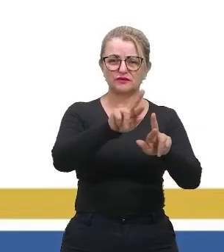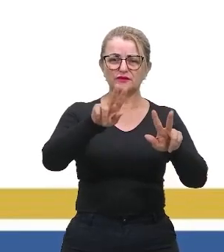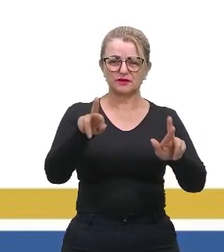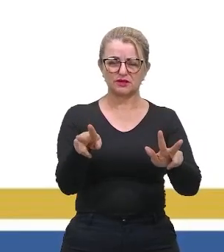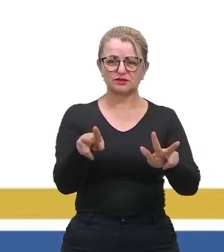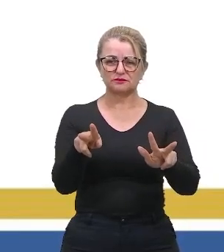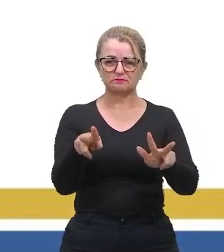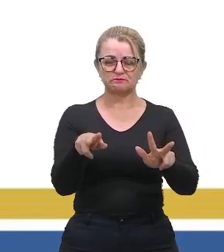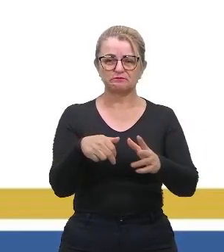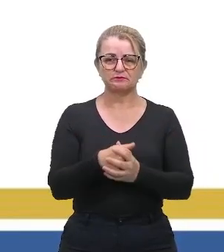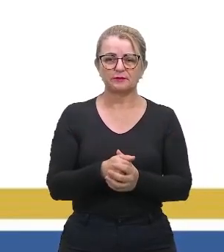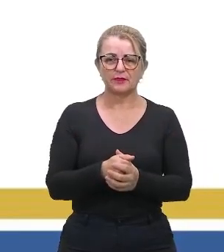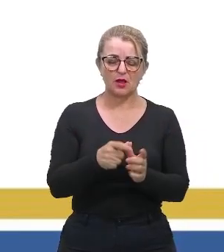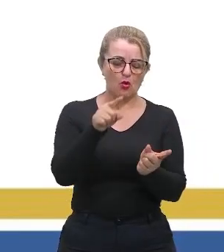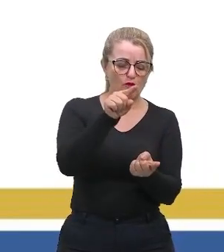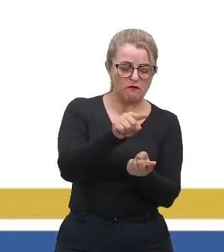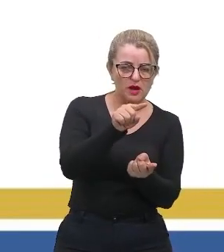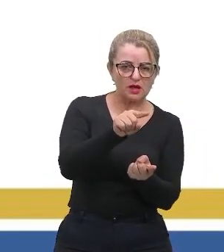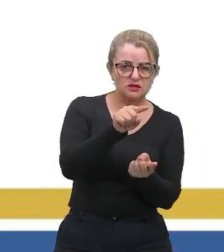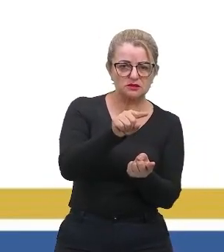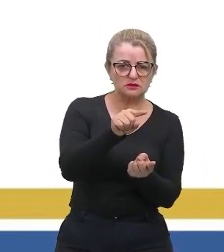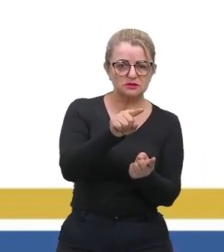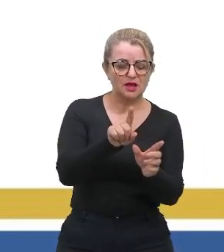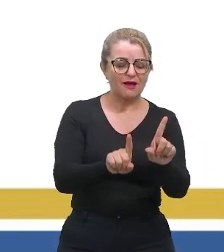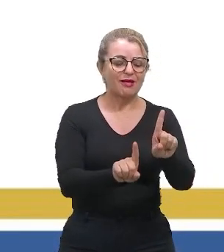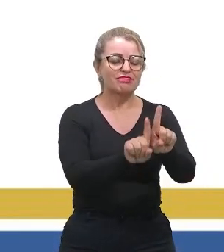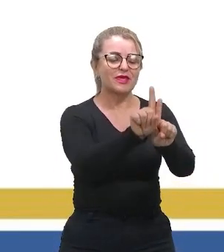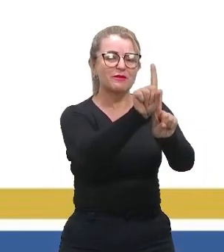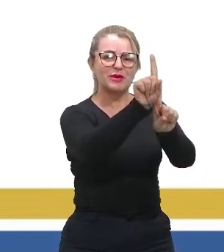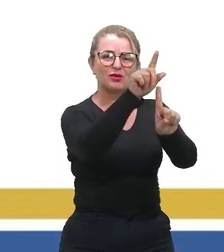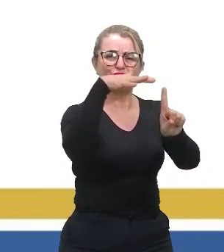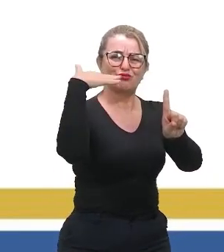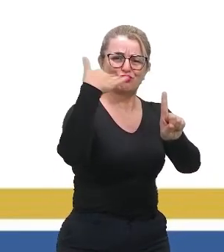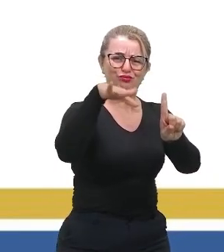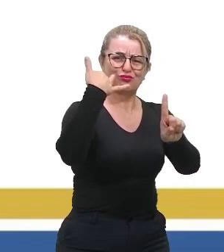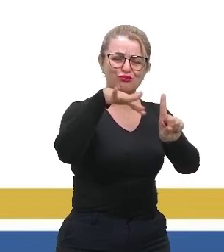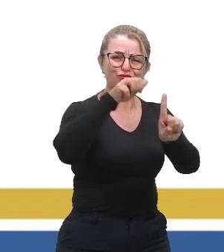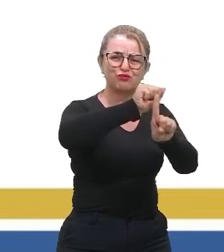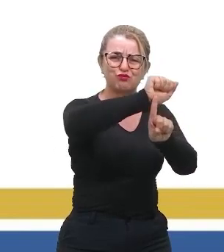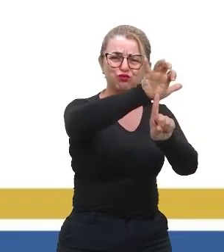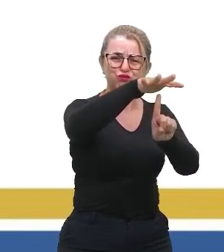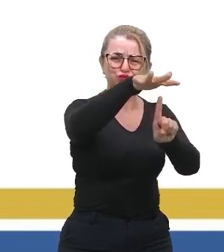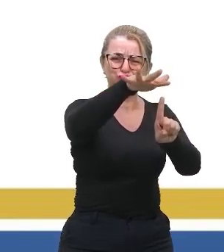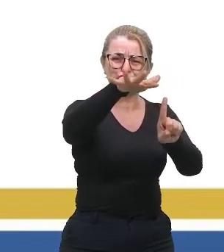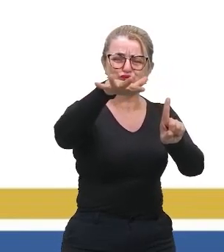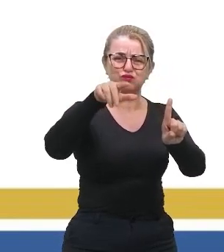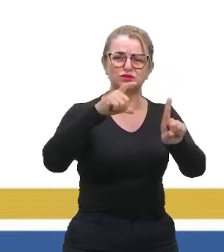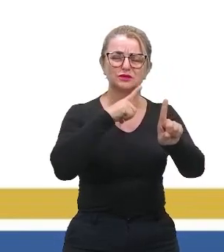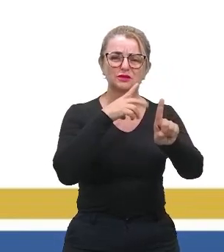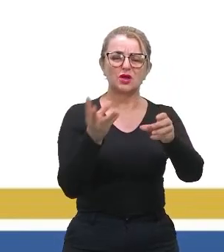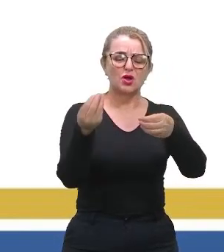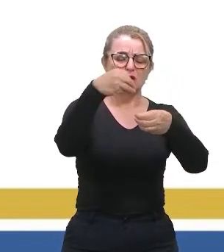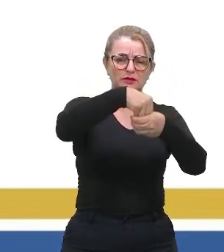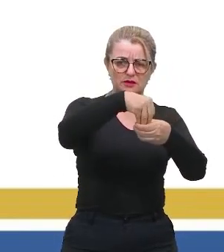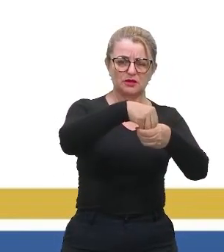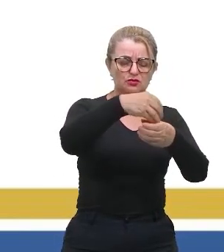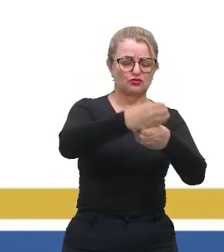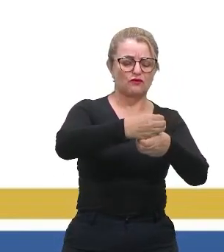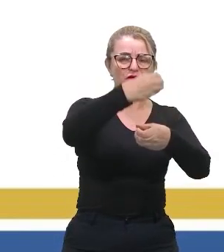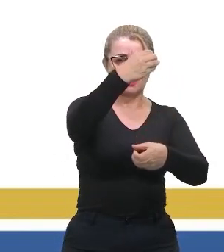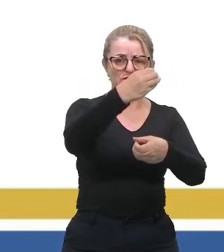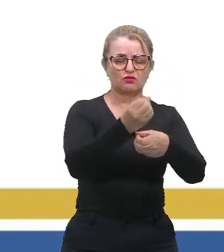repelentes. A temperatura elevada provoca a vaporização de todo o conteúdo dentro desse tipo de